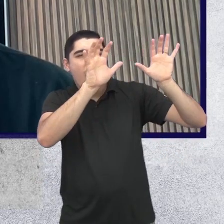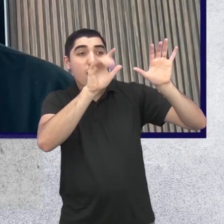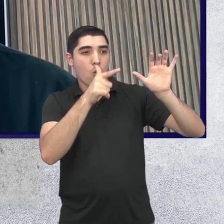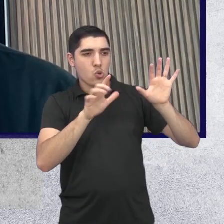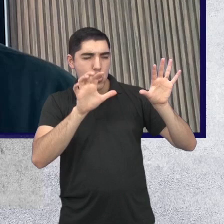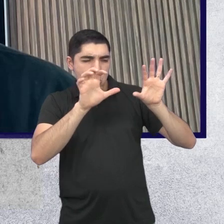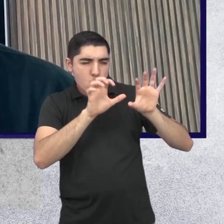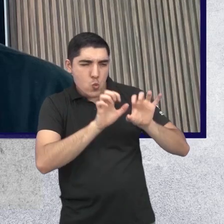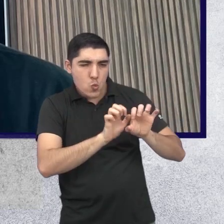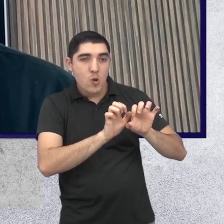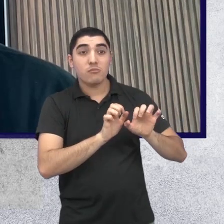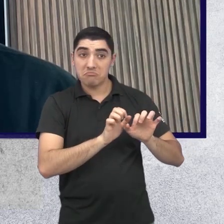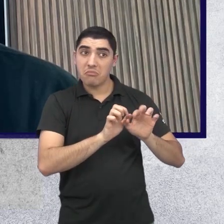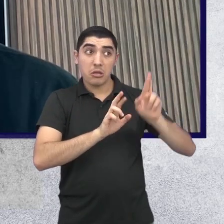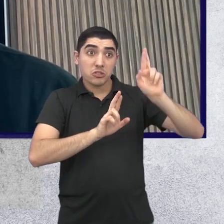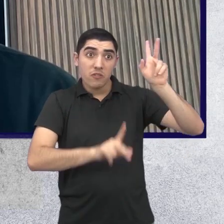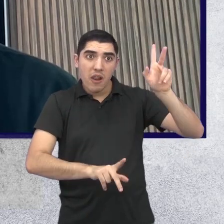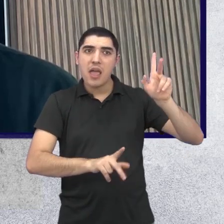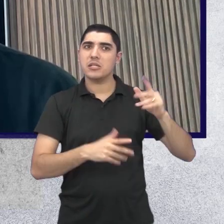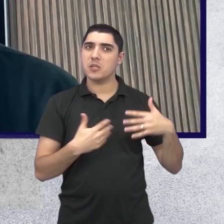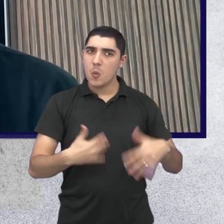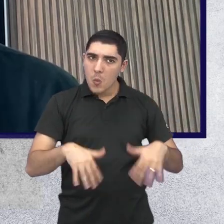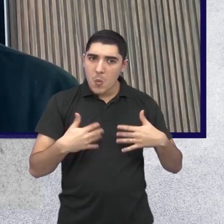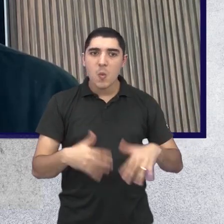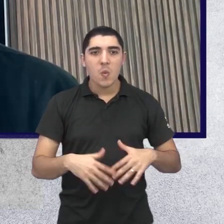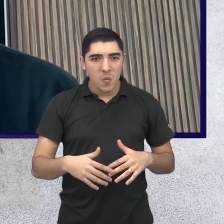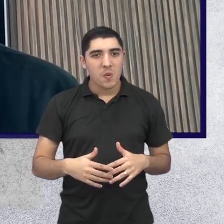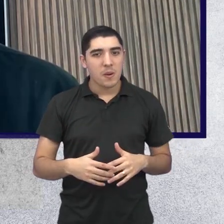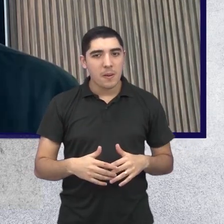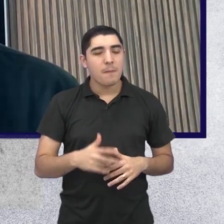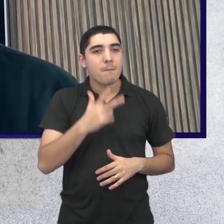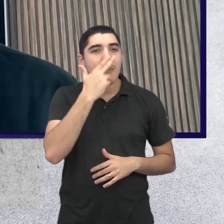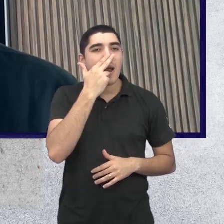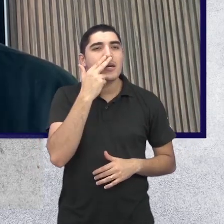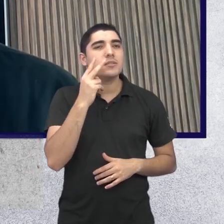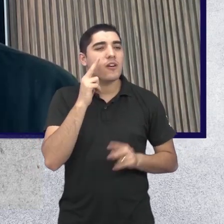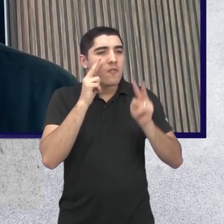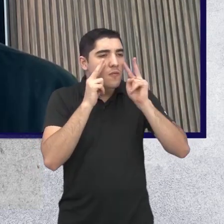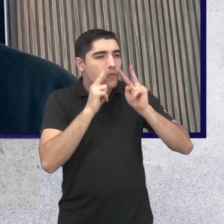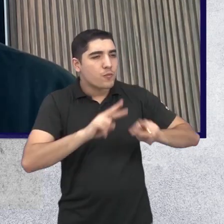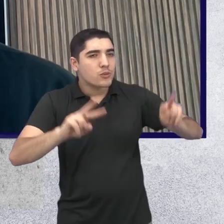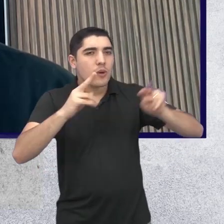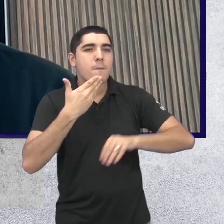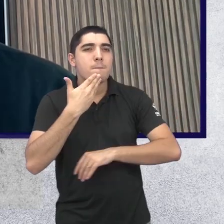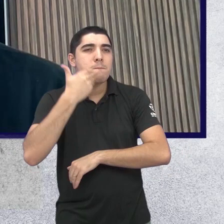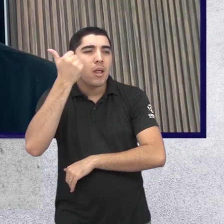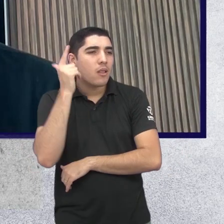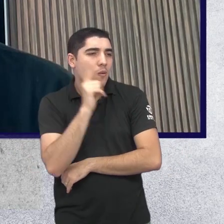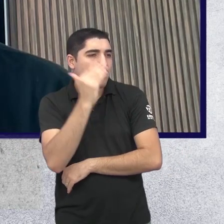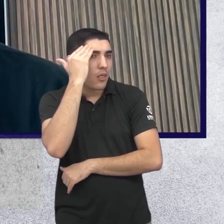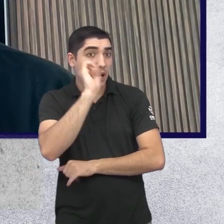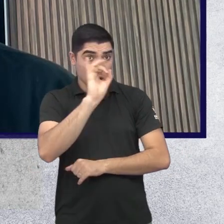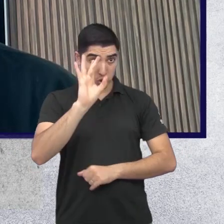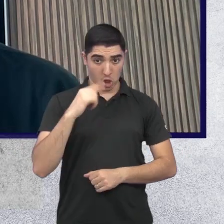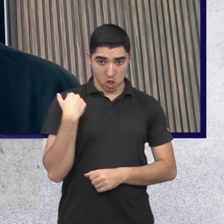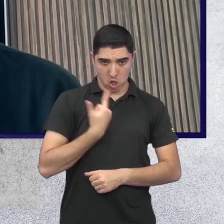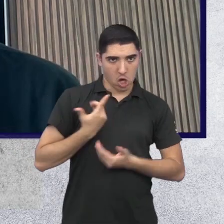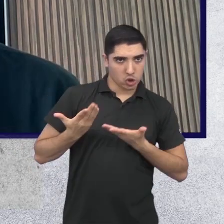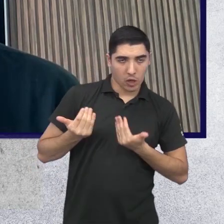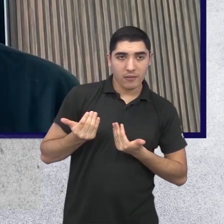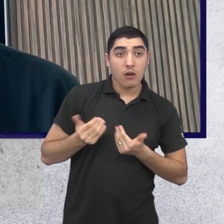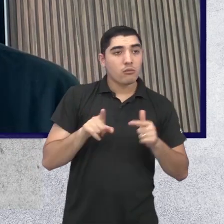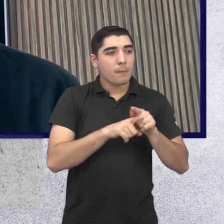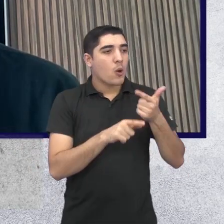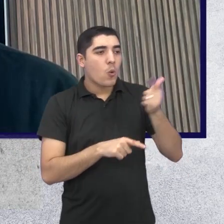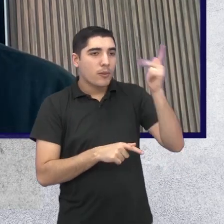tem uma grande diferença, né? Fica até melhor, né? Para todos, né? Não só nós jovens, mas para as pessoas mais velhas também,